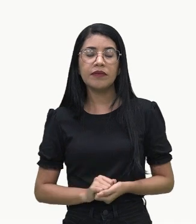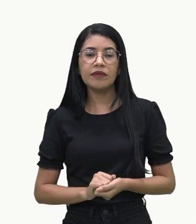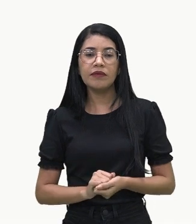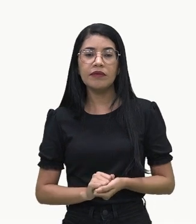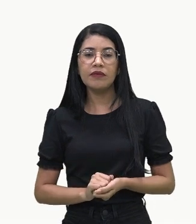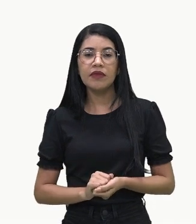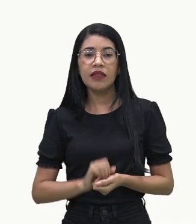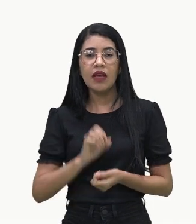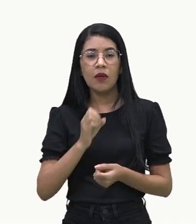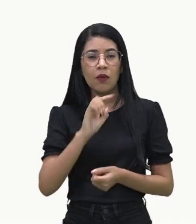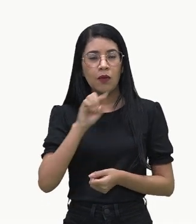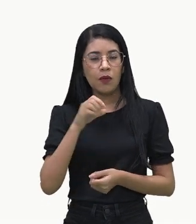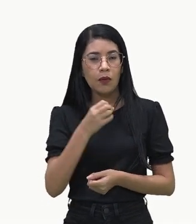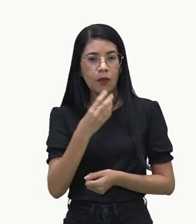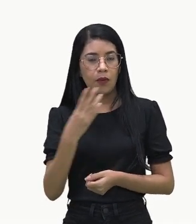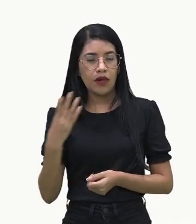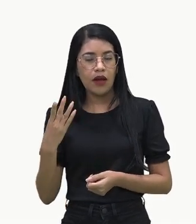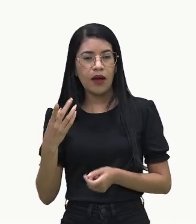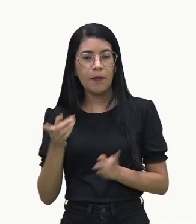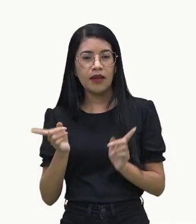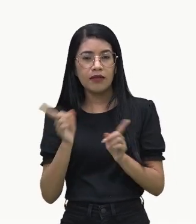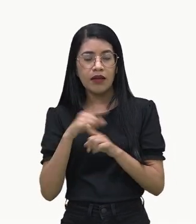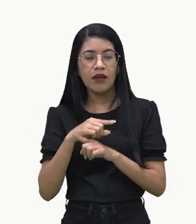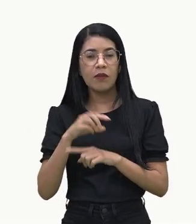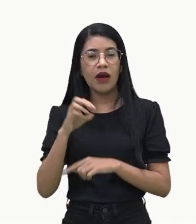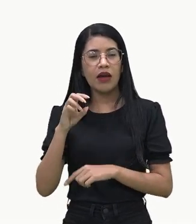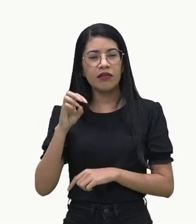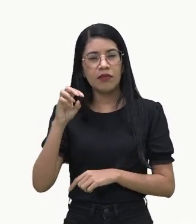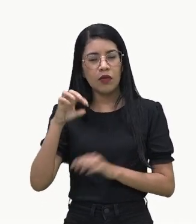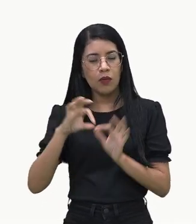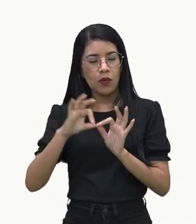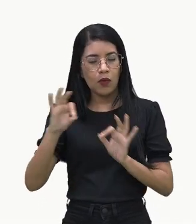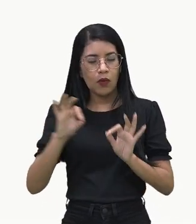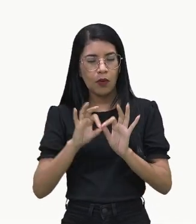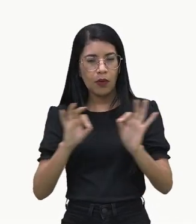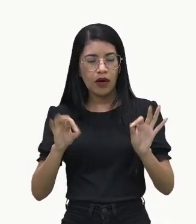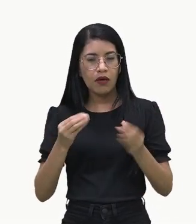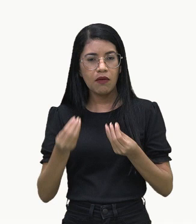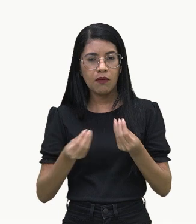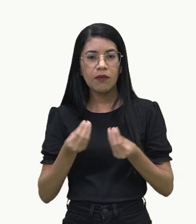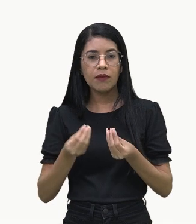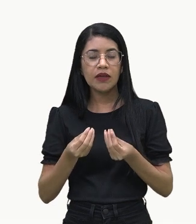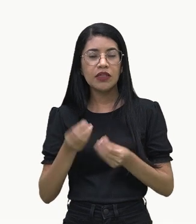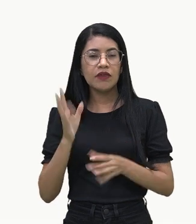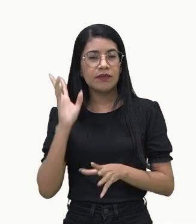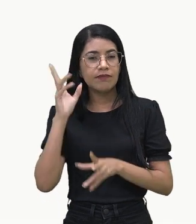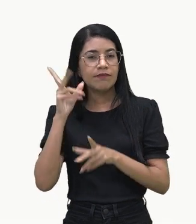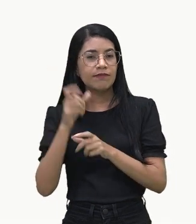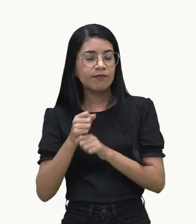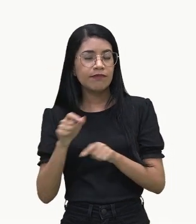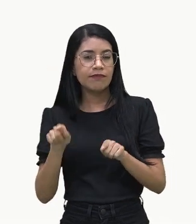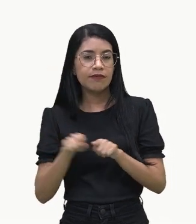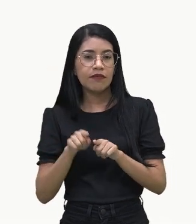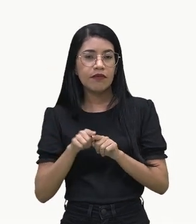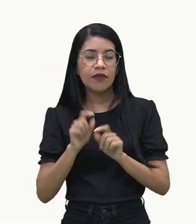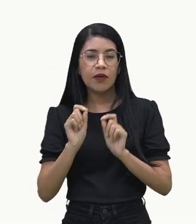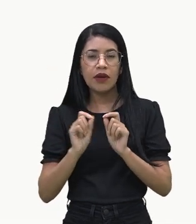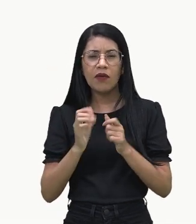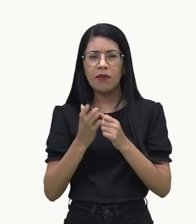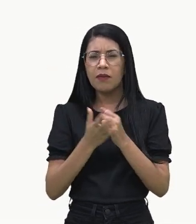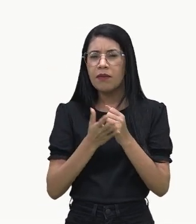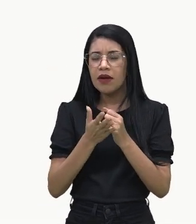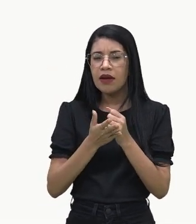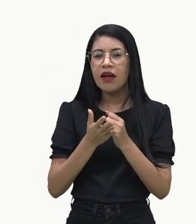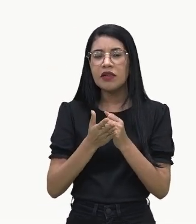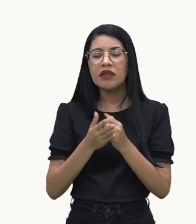número decimal para a unidade, não é, de comprimento, medida de comprimento, bora relembrar algo aqui bem básico e que